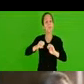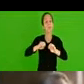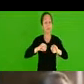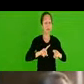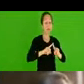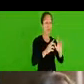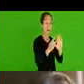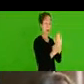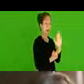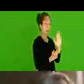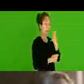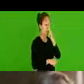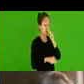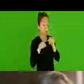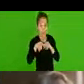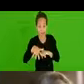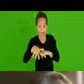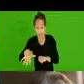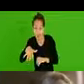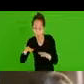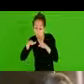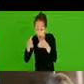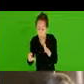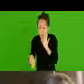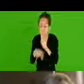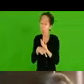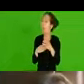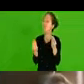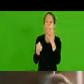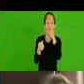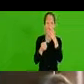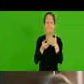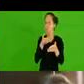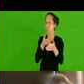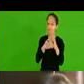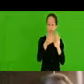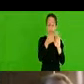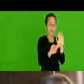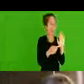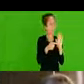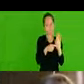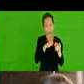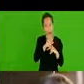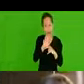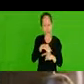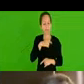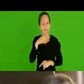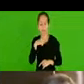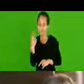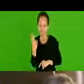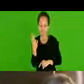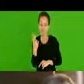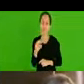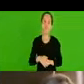o interesse dirigido tanto para os comportamentos e atitudes dos atores sociais quanto para as interpretações que